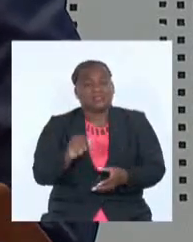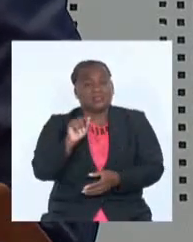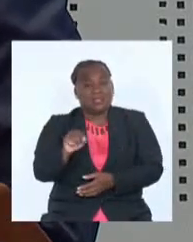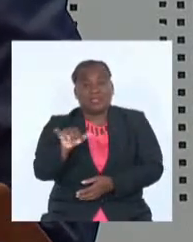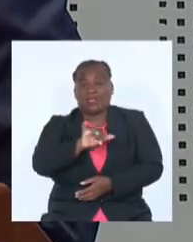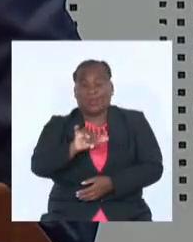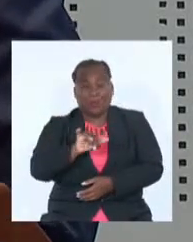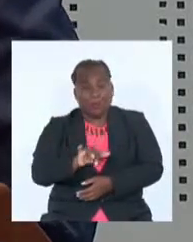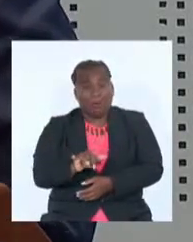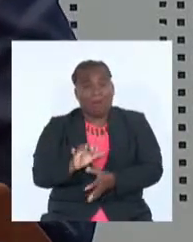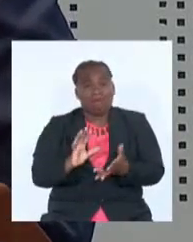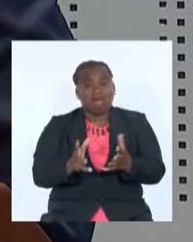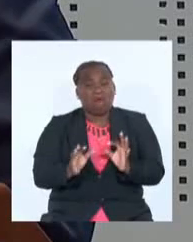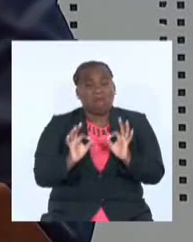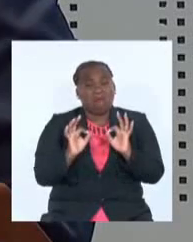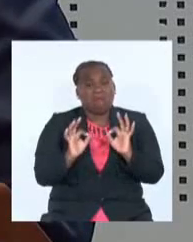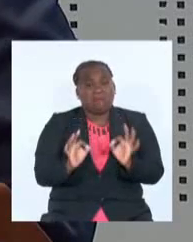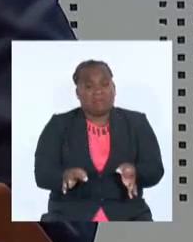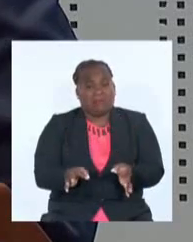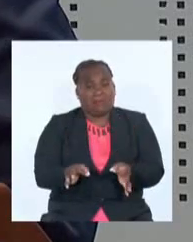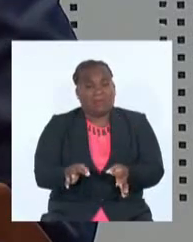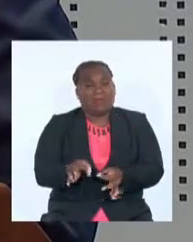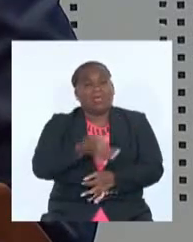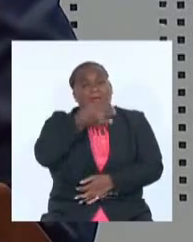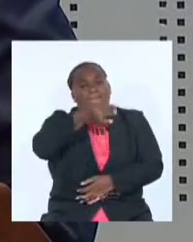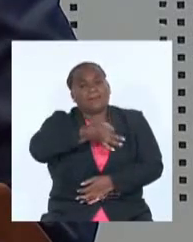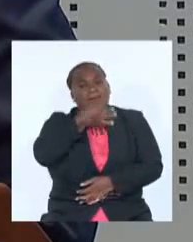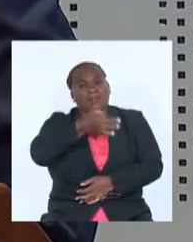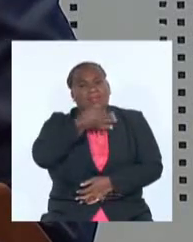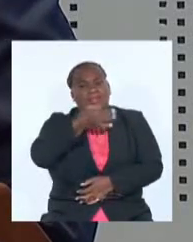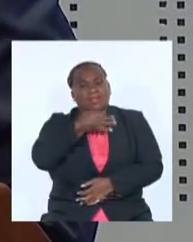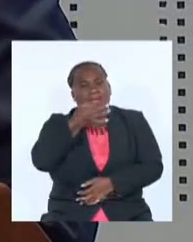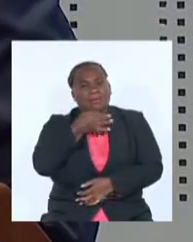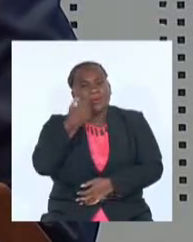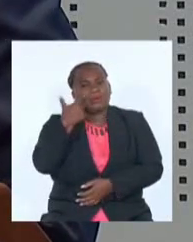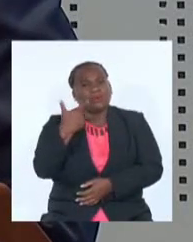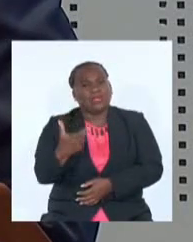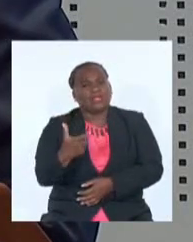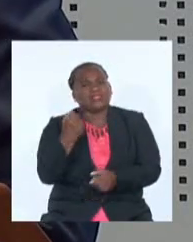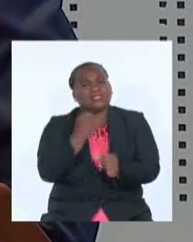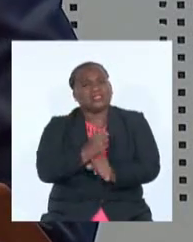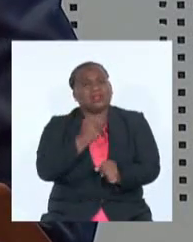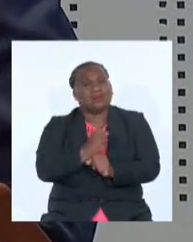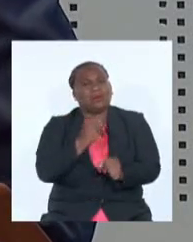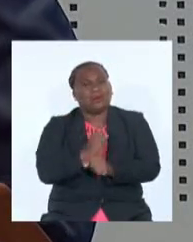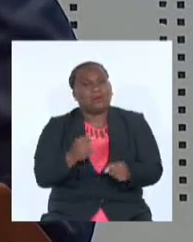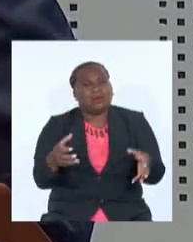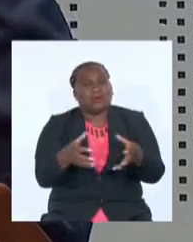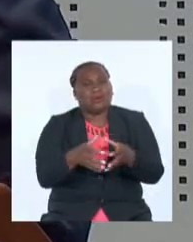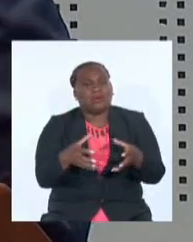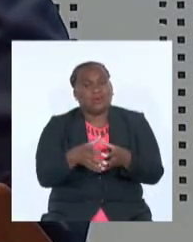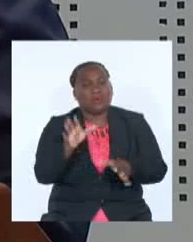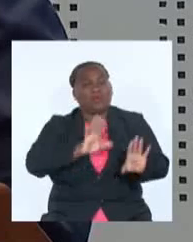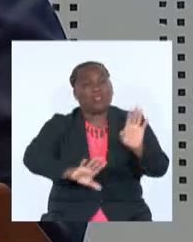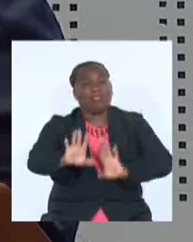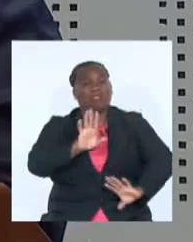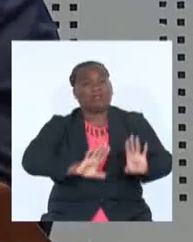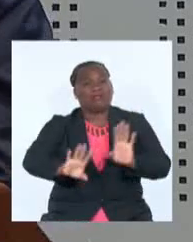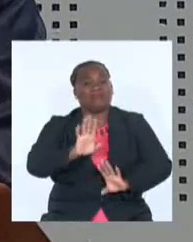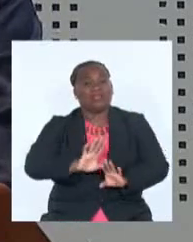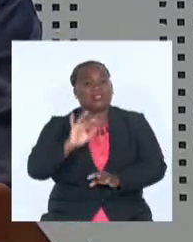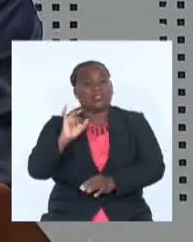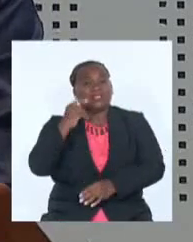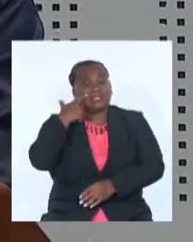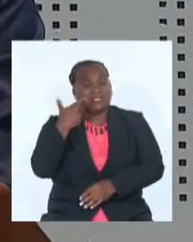Atribuímos da mesma maneira um grande valor ao papel del grupo en el avance y defensa de los intereses comunes de